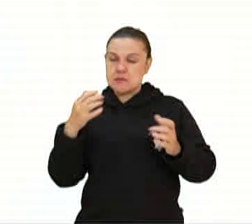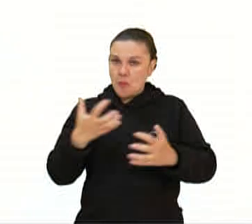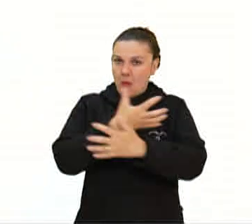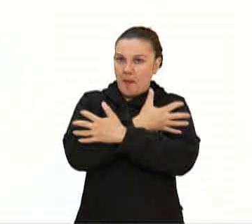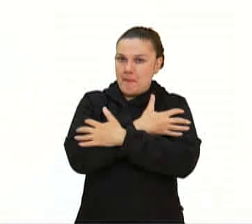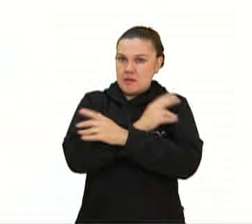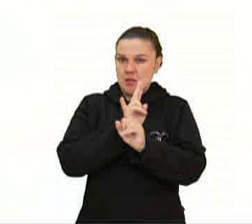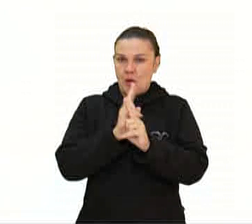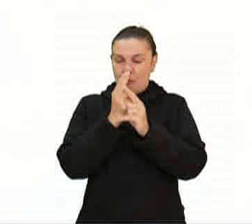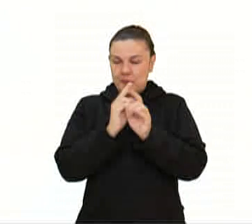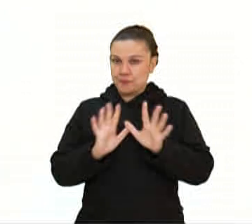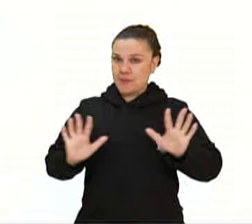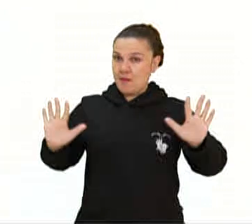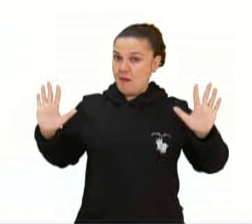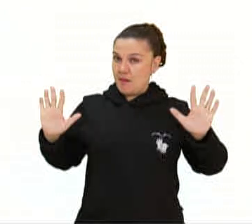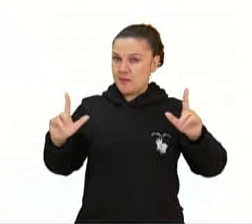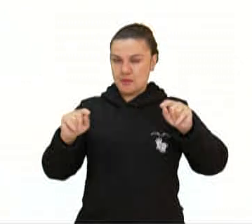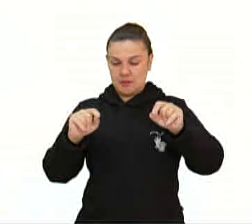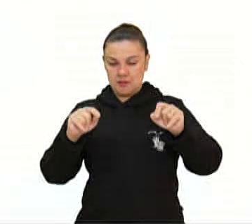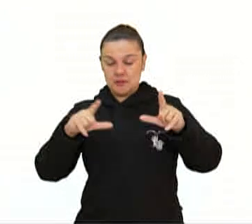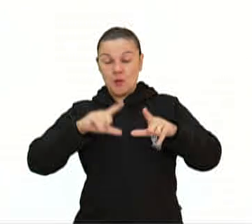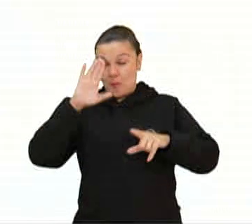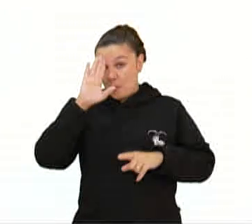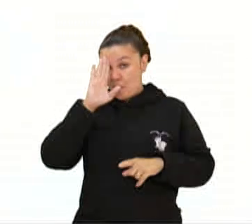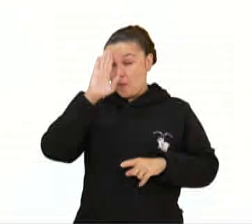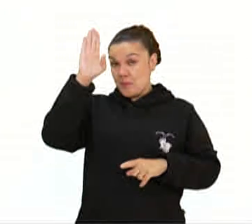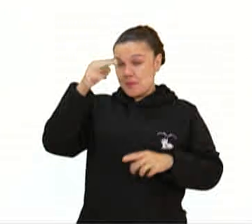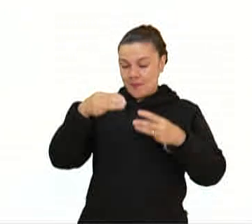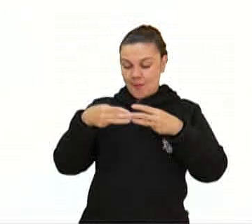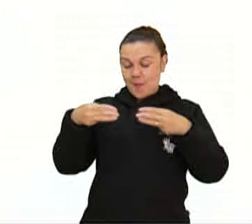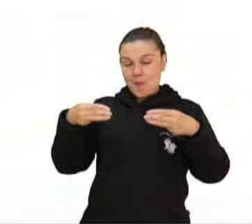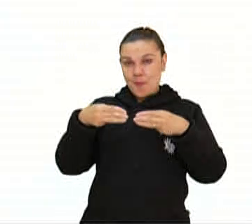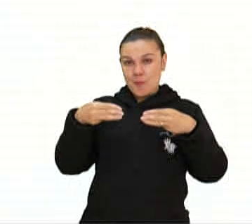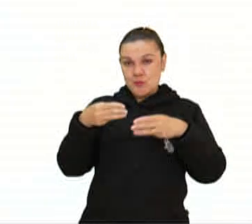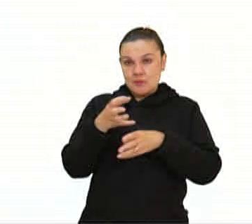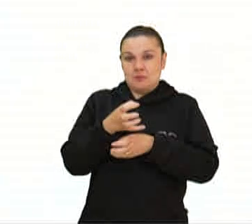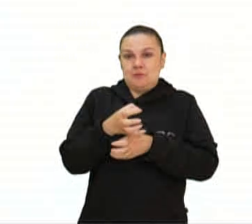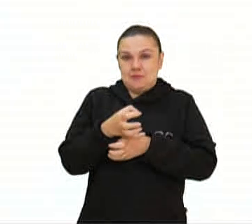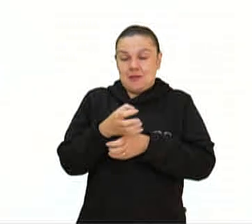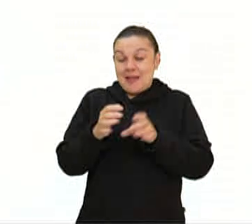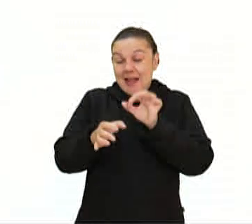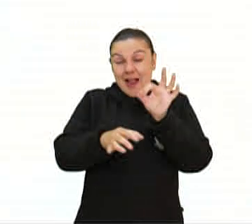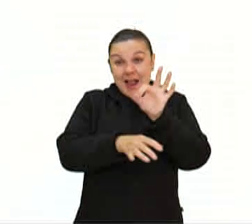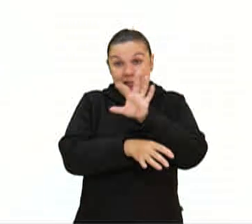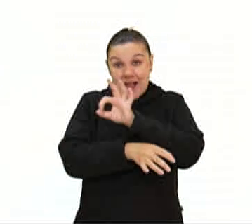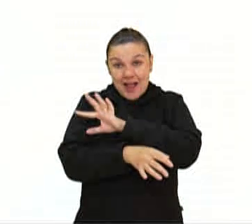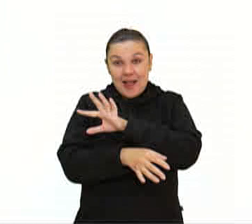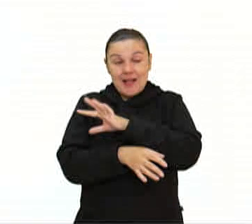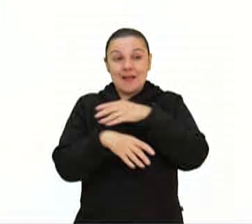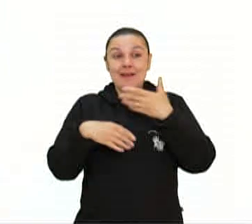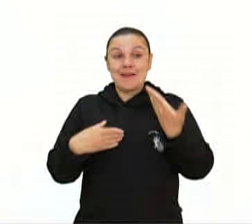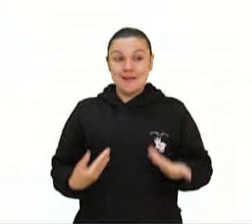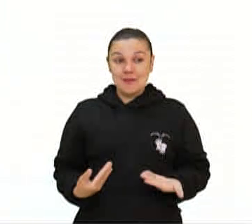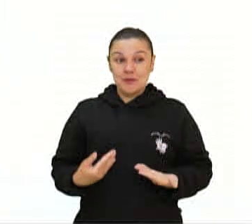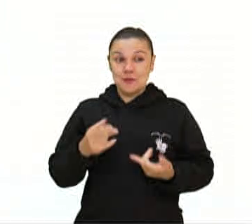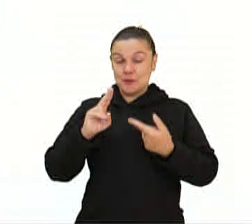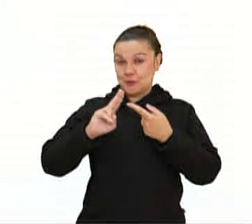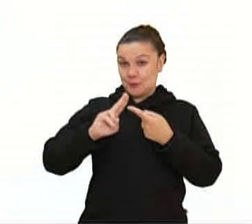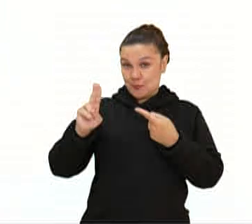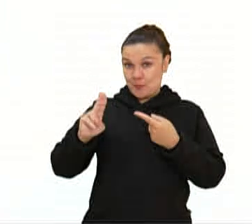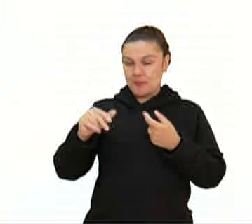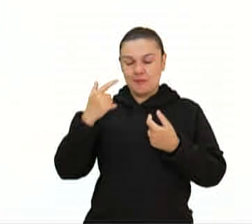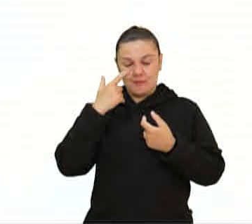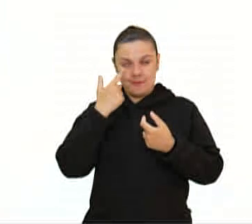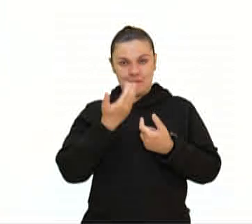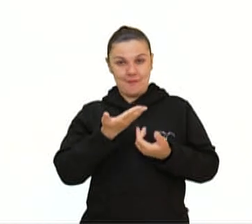braços, foi importante saber que entre os principais músculos contraídos em cada situação estão respectivamente.